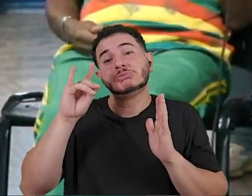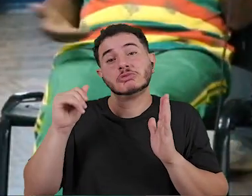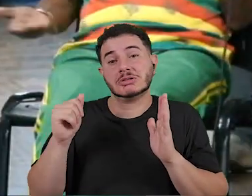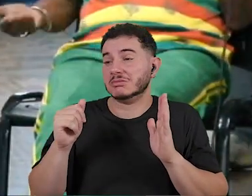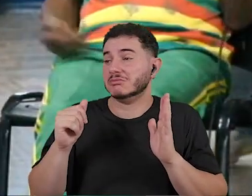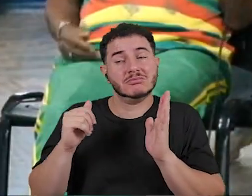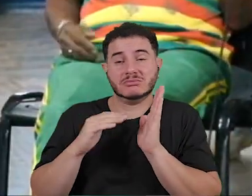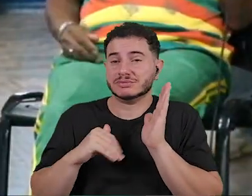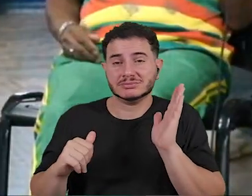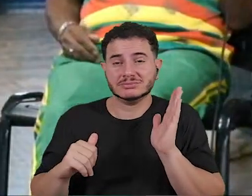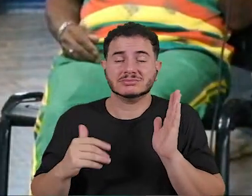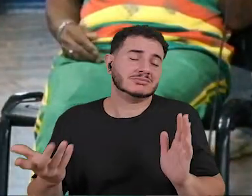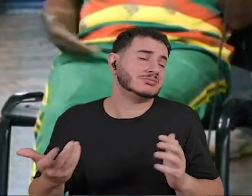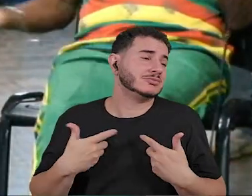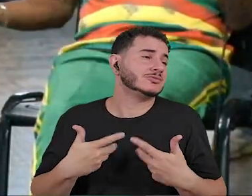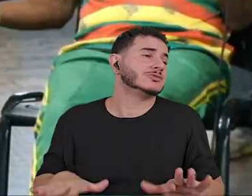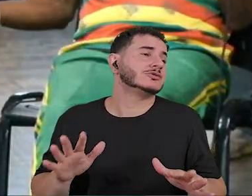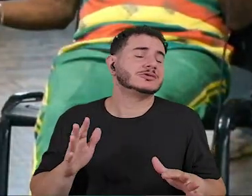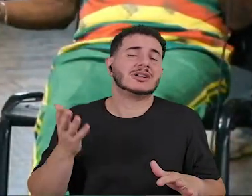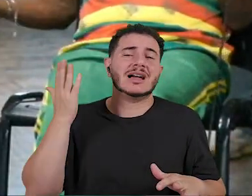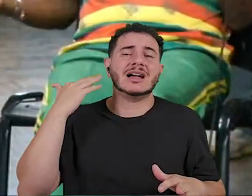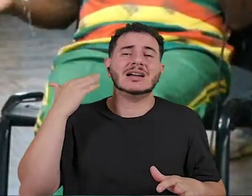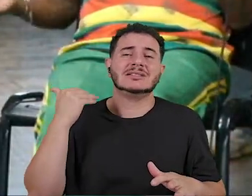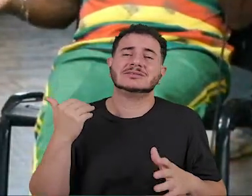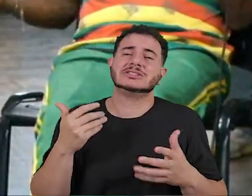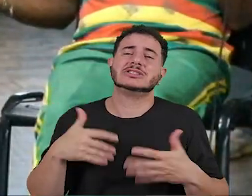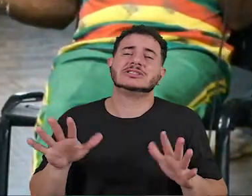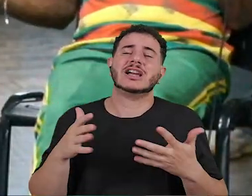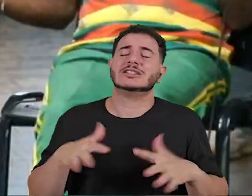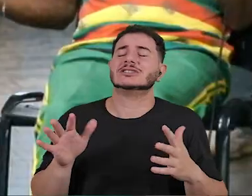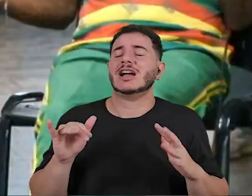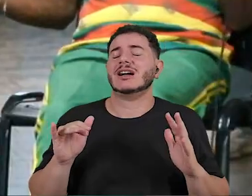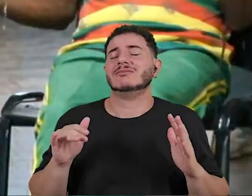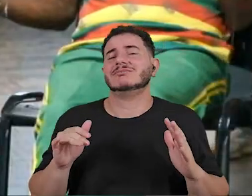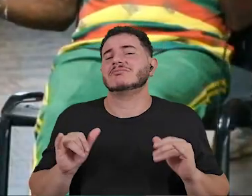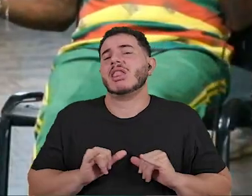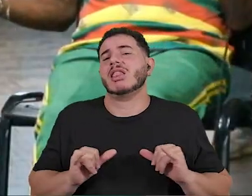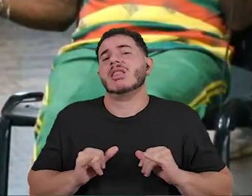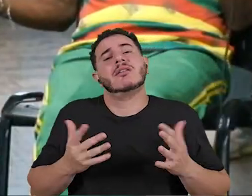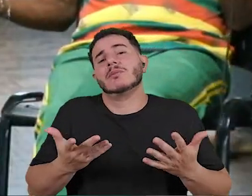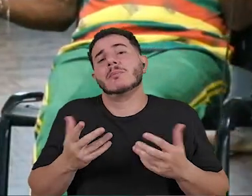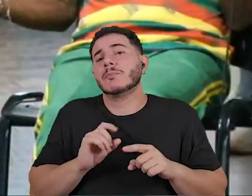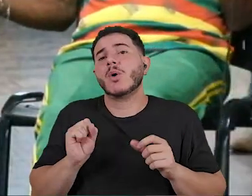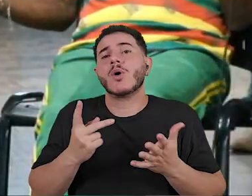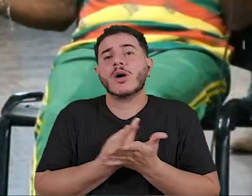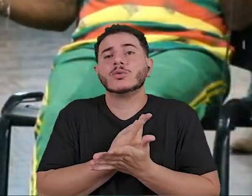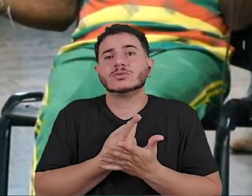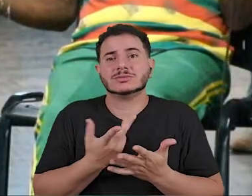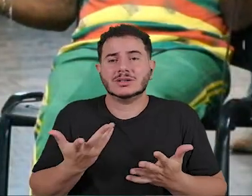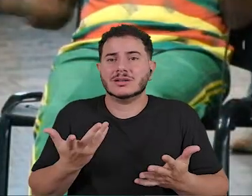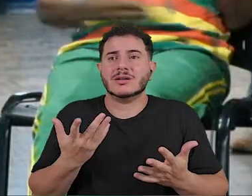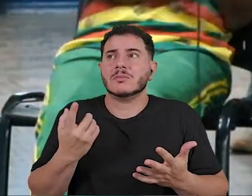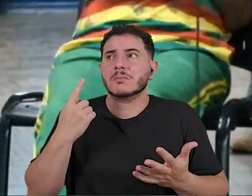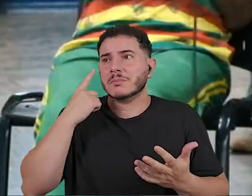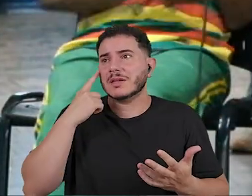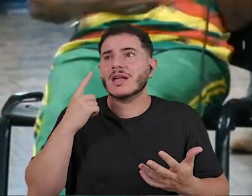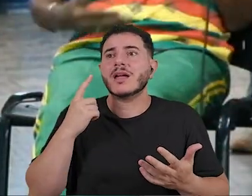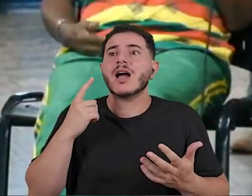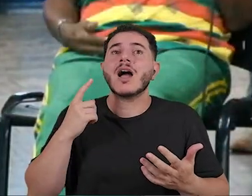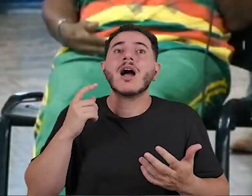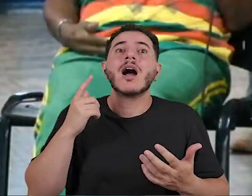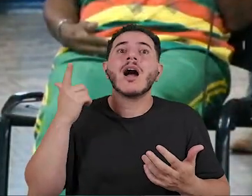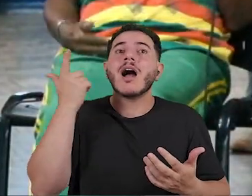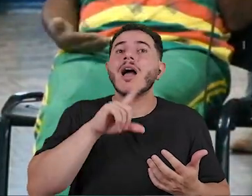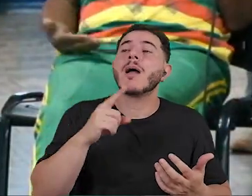Então, foi. Até ganhar a primeira vez, cara, só fez um monte. Marcela testemunha.